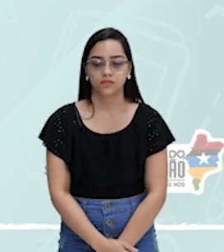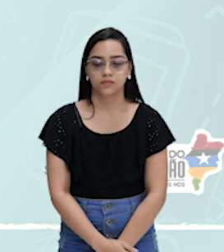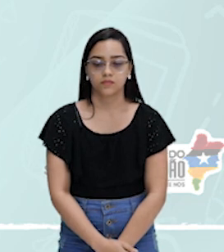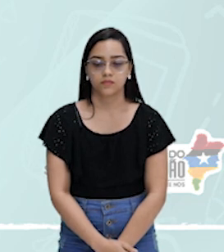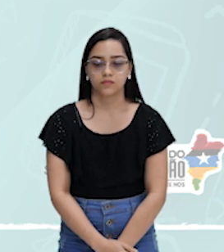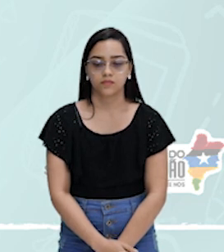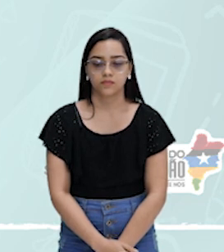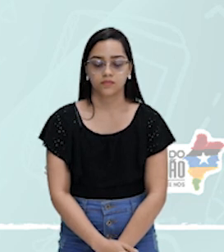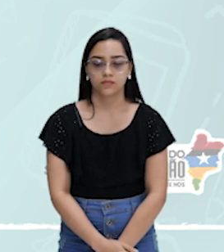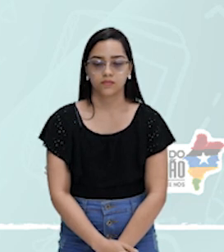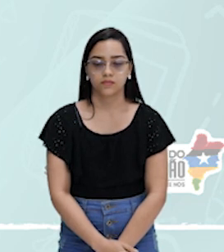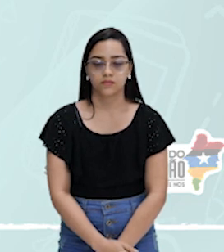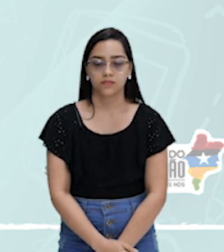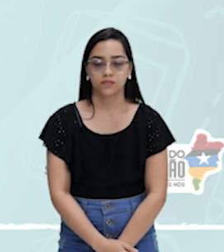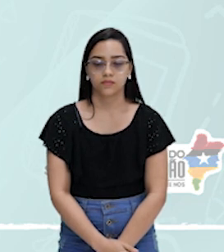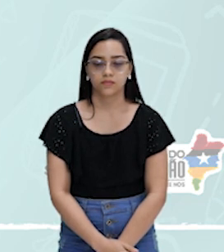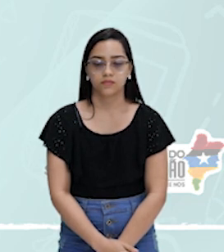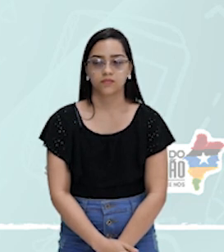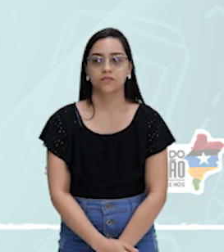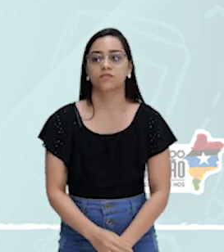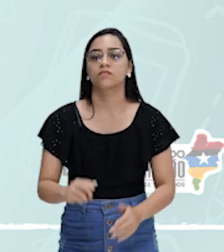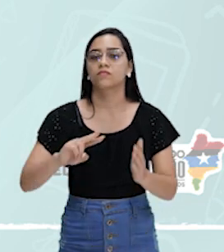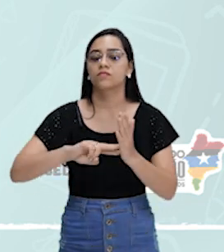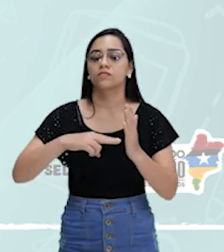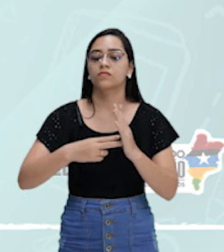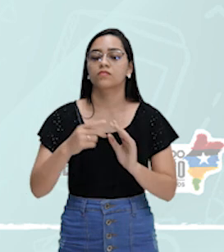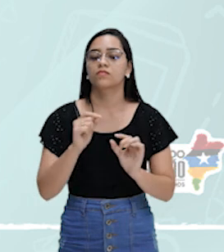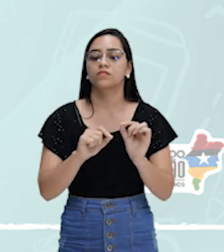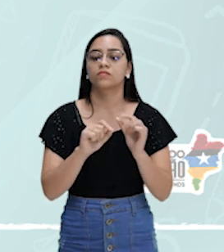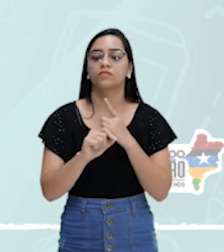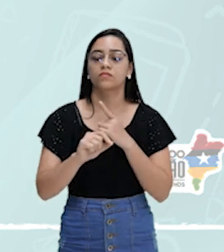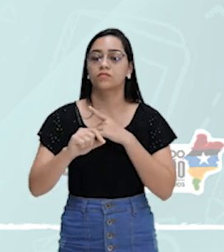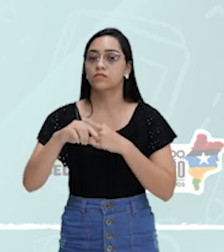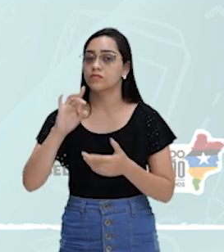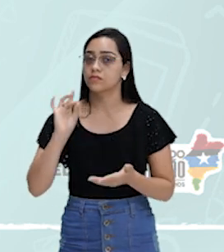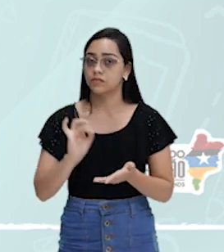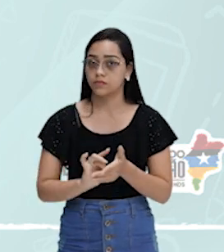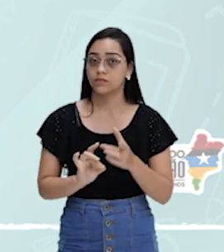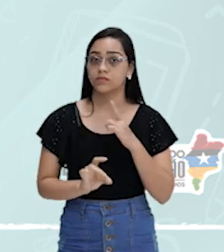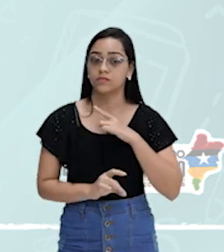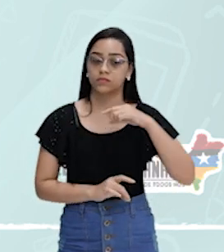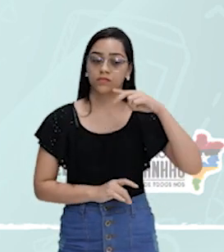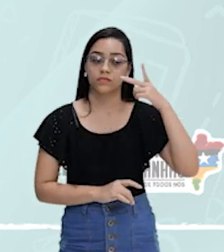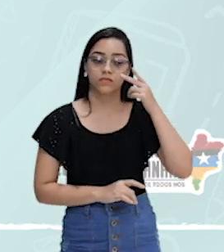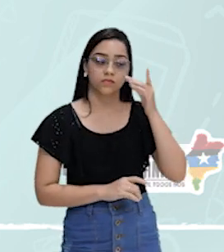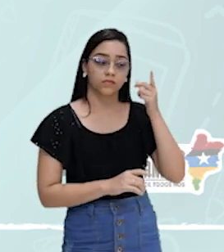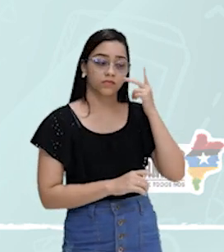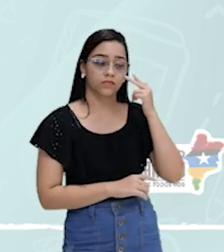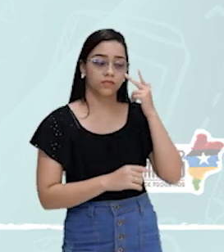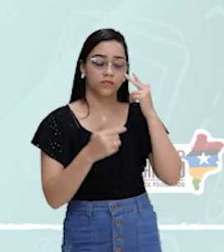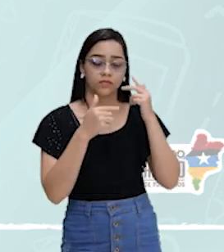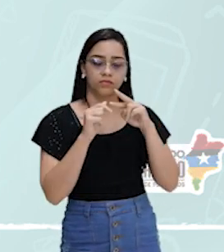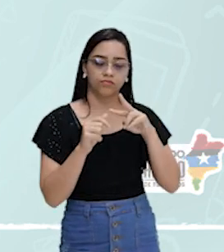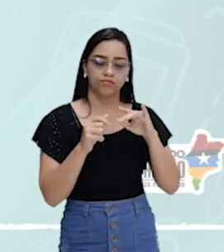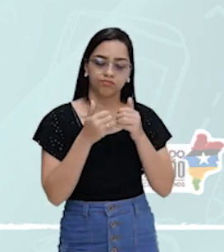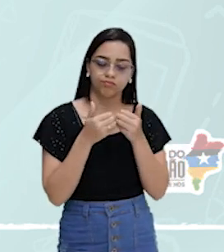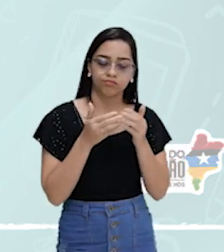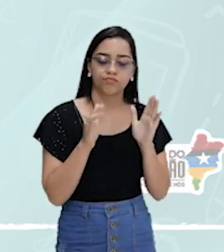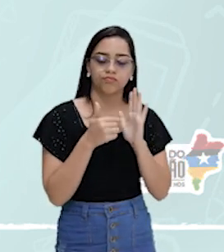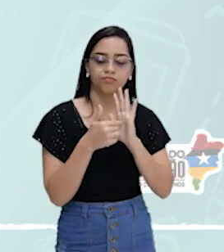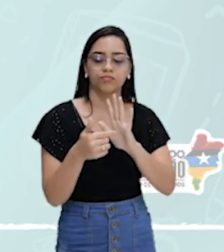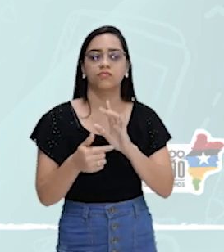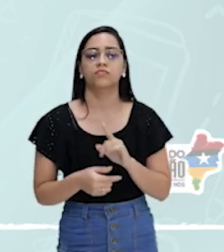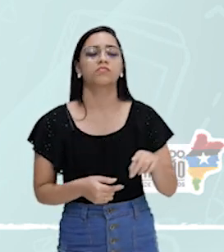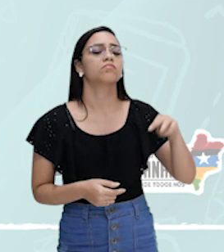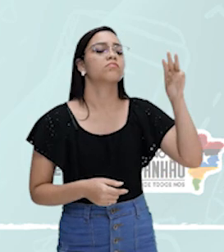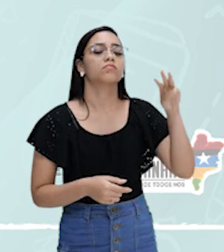do realismo, ou seja, o realismo traz a realidade, o naturalismo vai escancarar ainda mais.